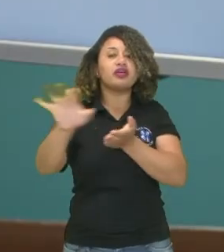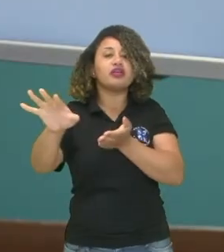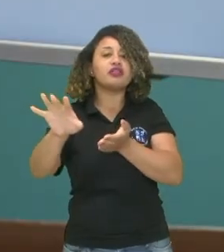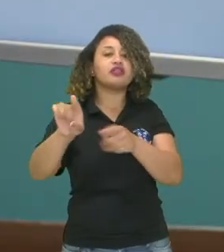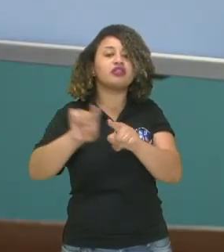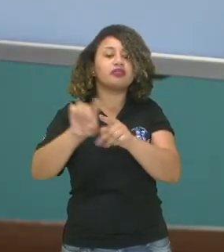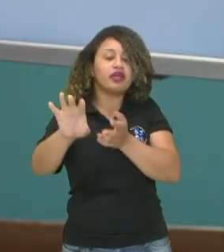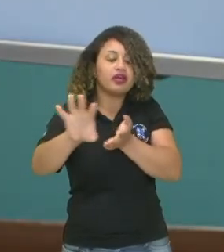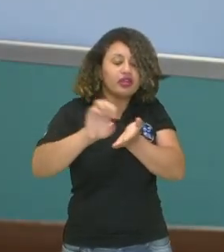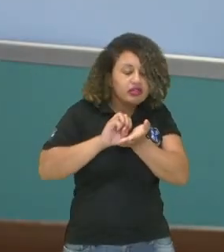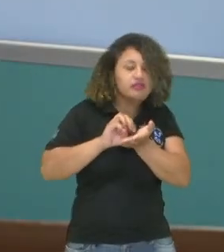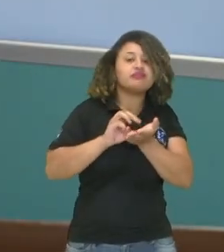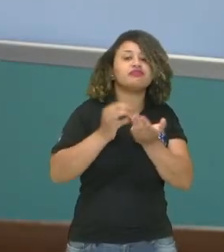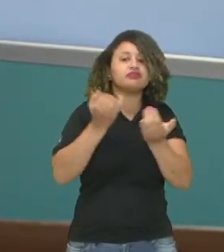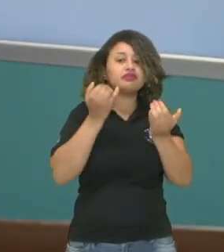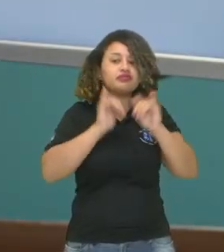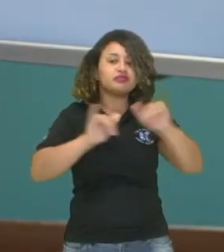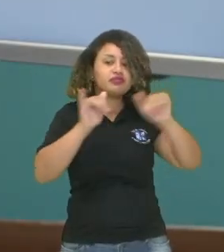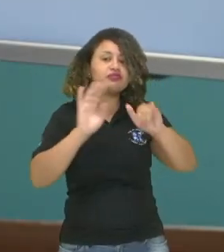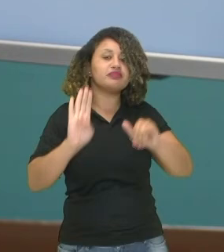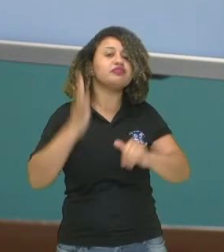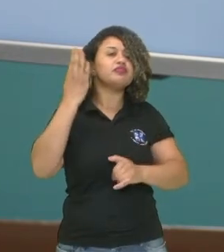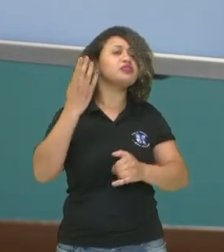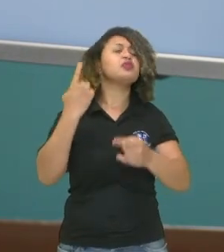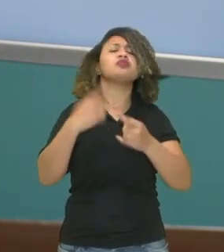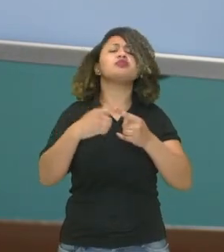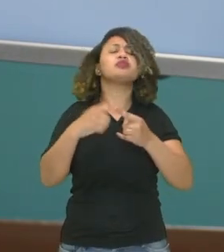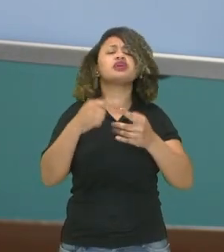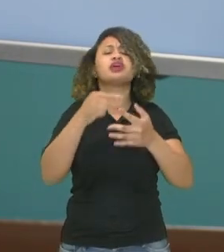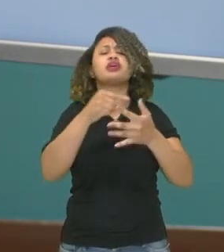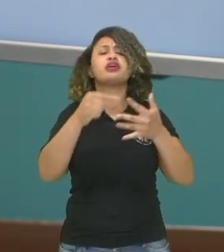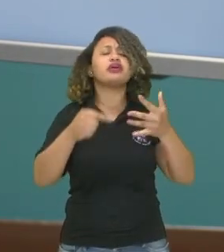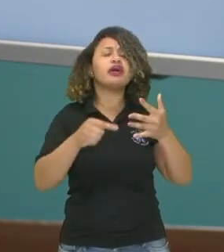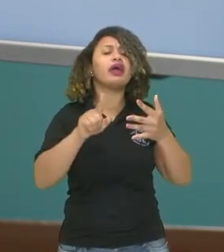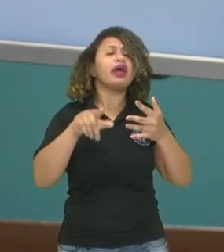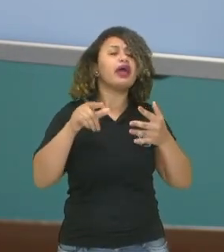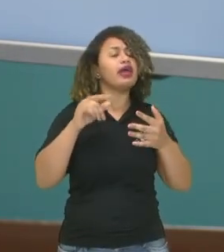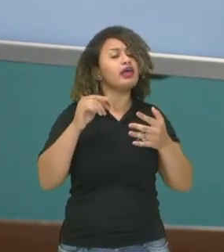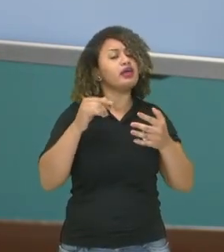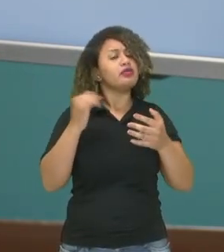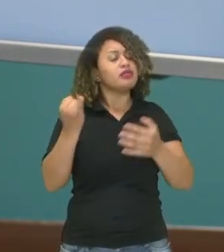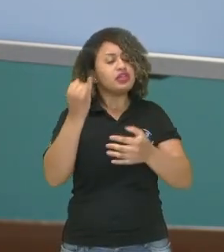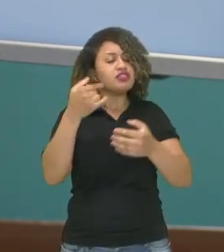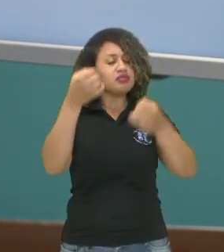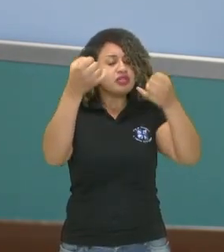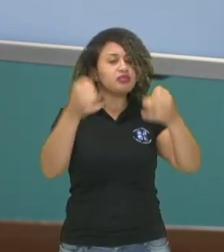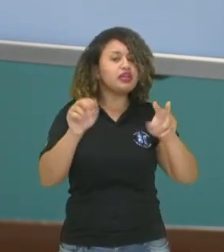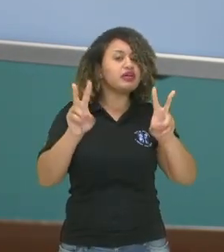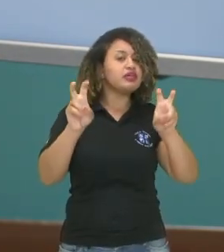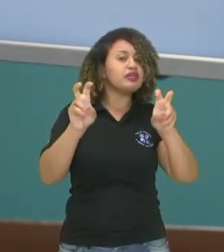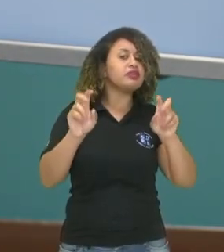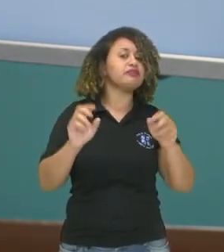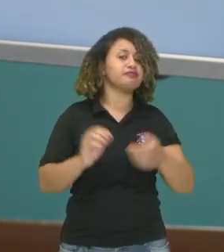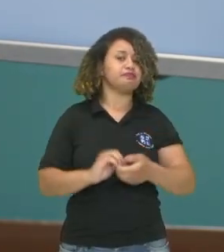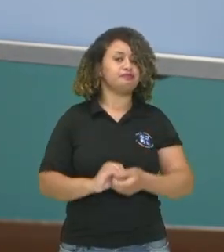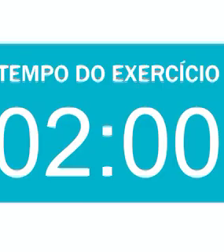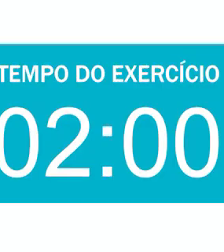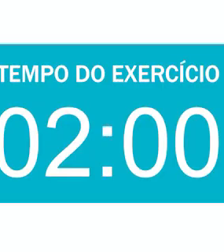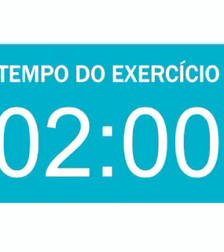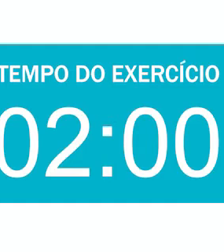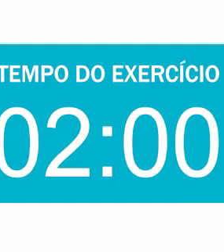falsas. Por qual motivo um guia é uma boa opção para tratar desse assunto? Responda.